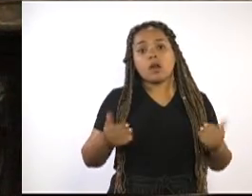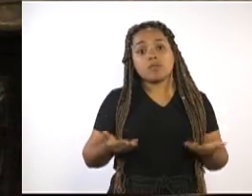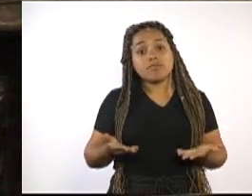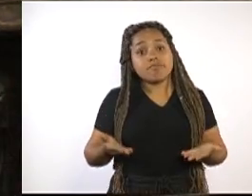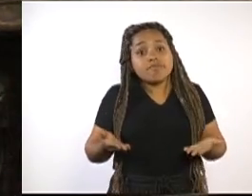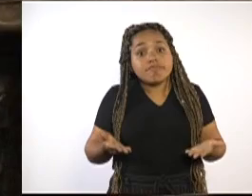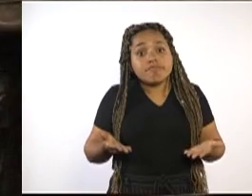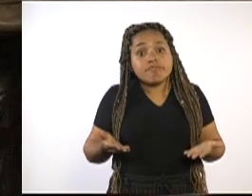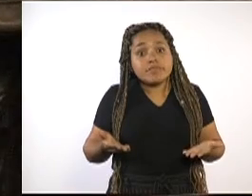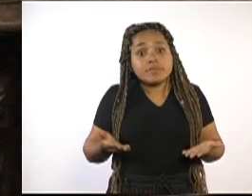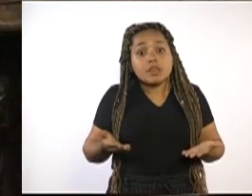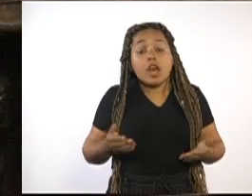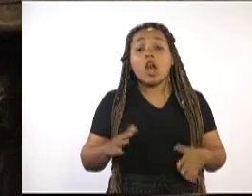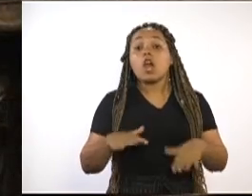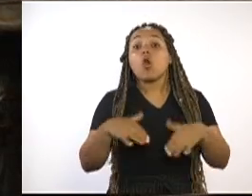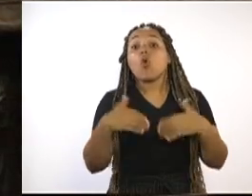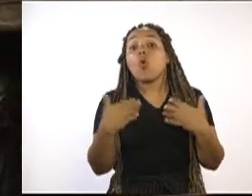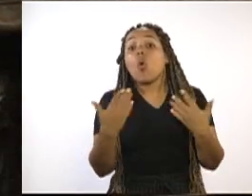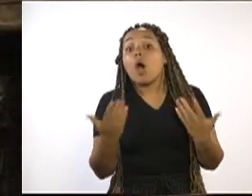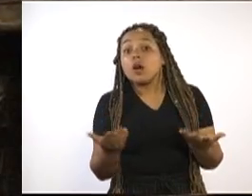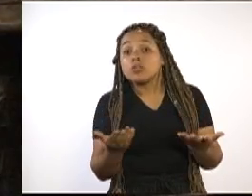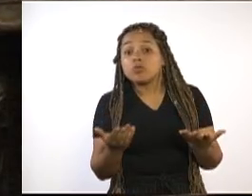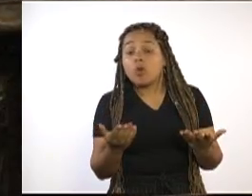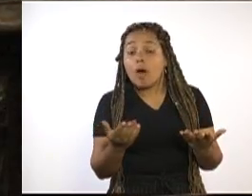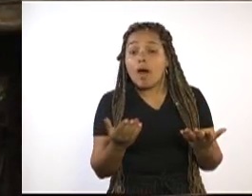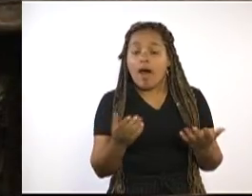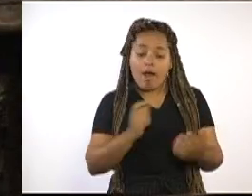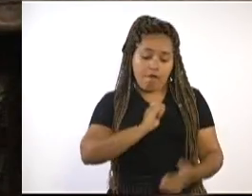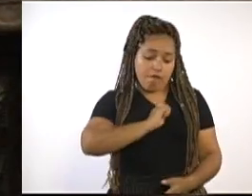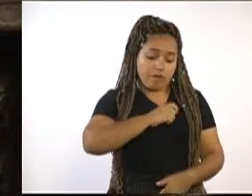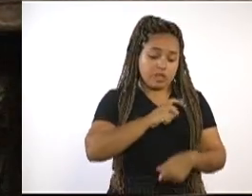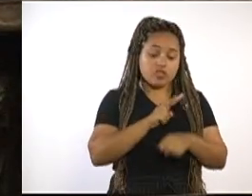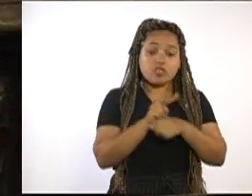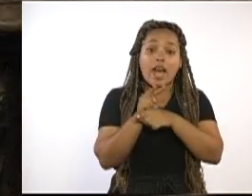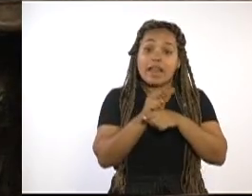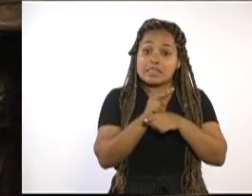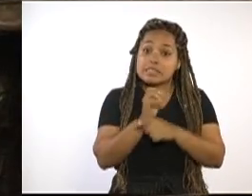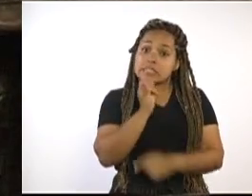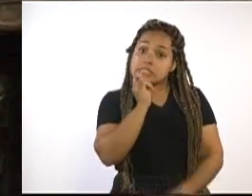quando há fiscalização, por exemplo,